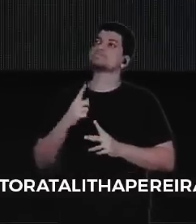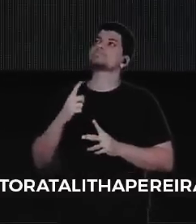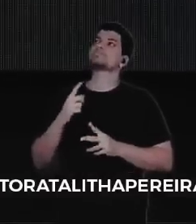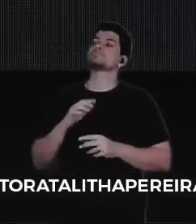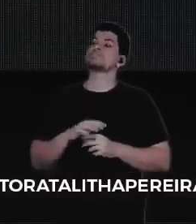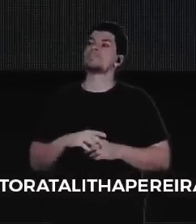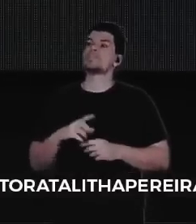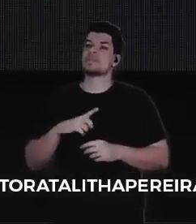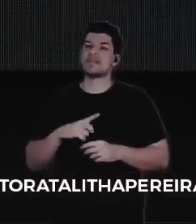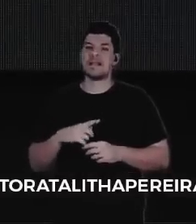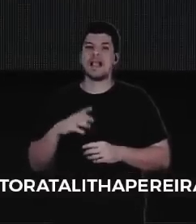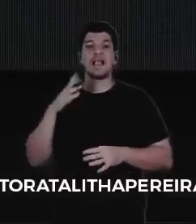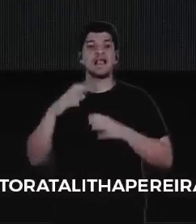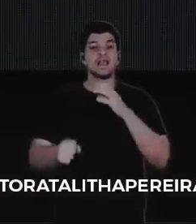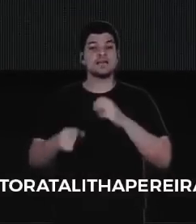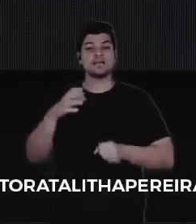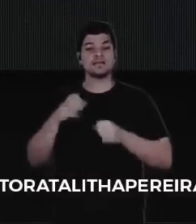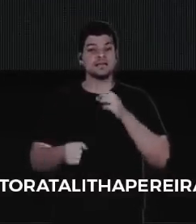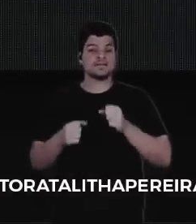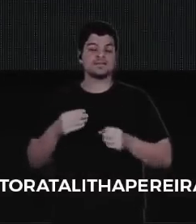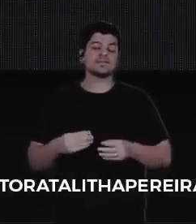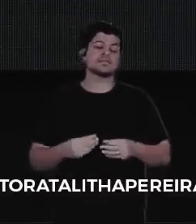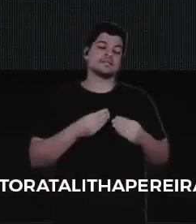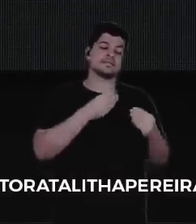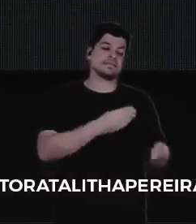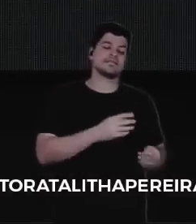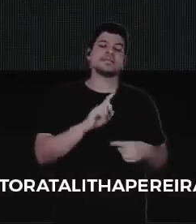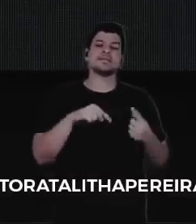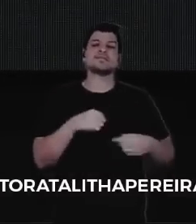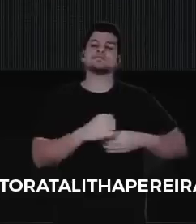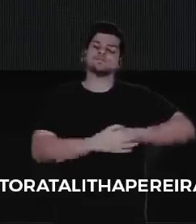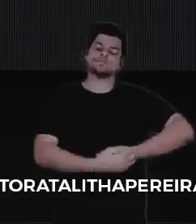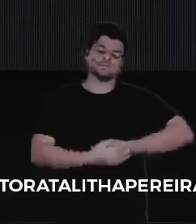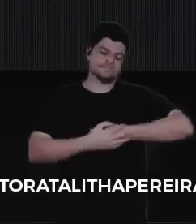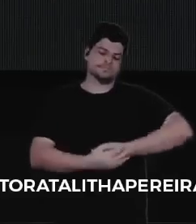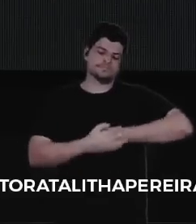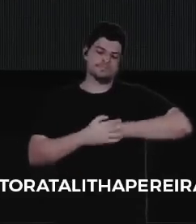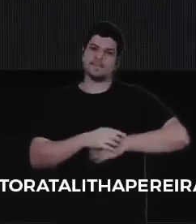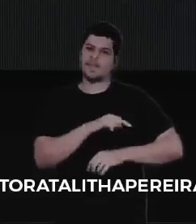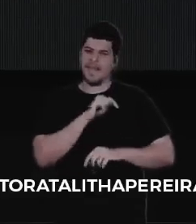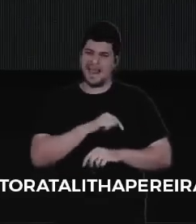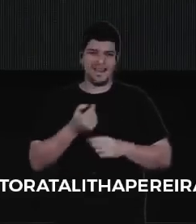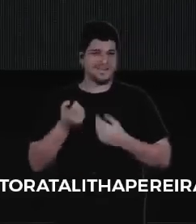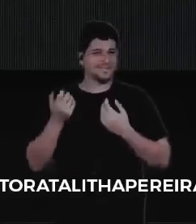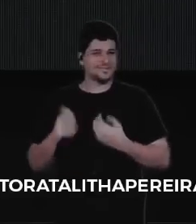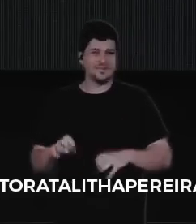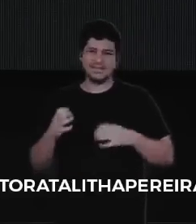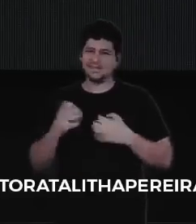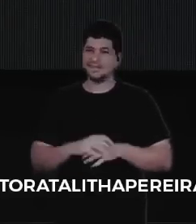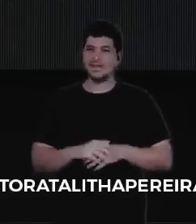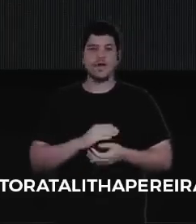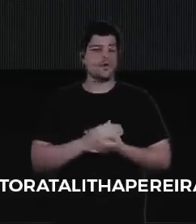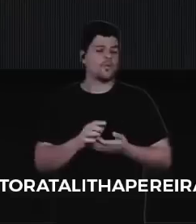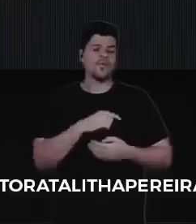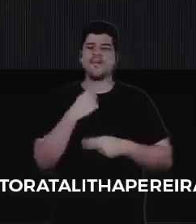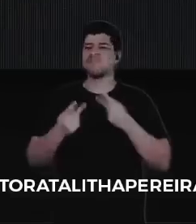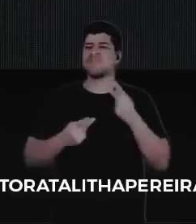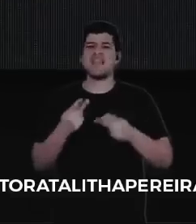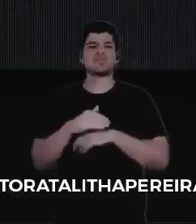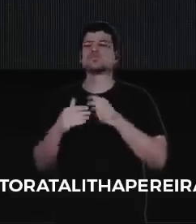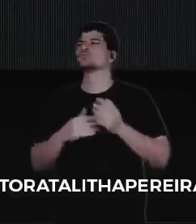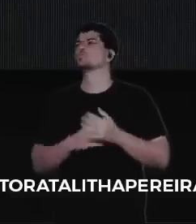ela e fui botar ela para dormir. Quem disse que ela queria? Todas as palavras que ela sabe, ela começou a falar: